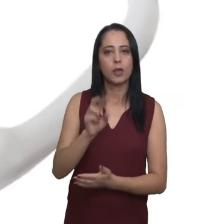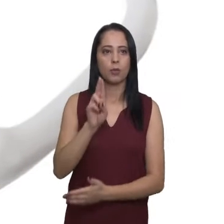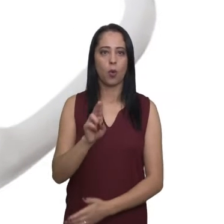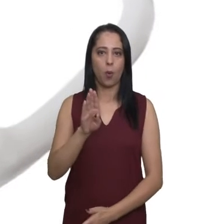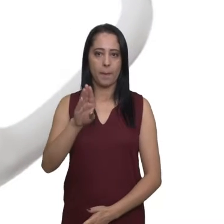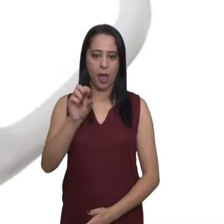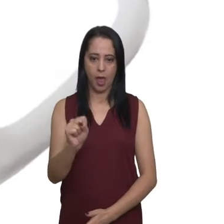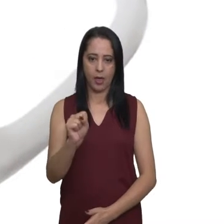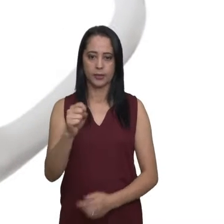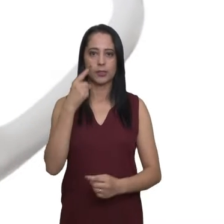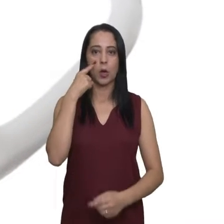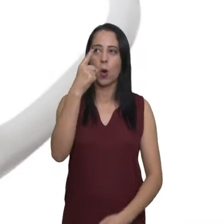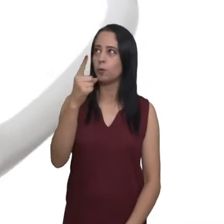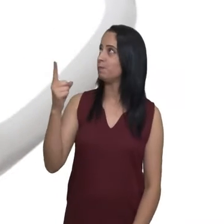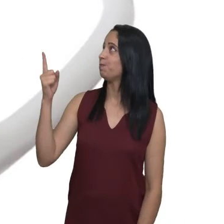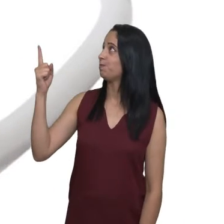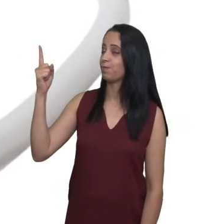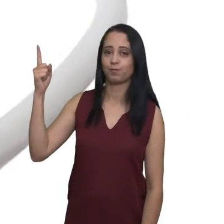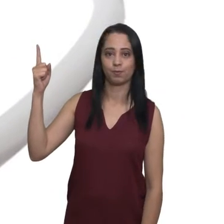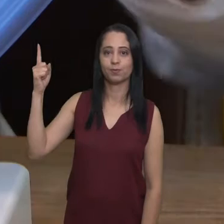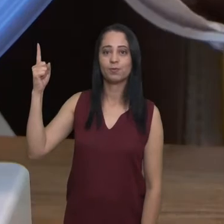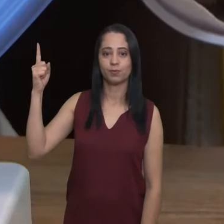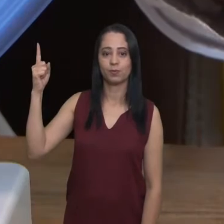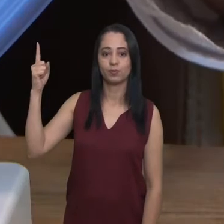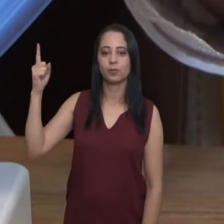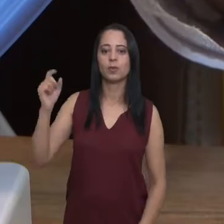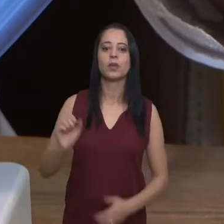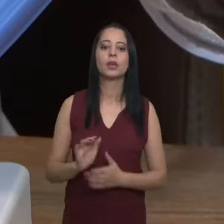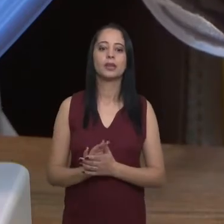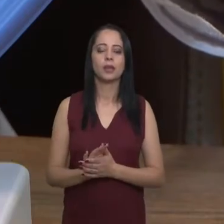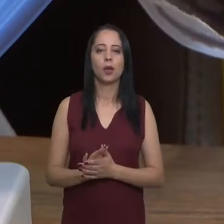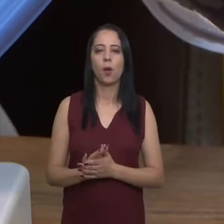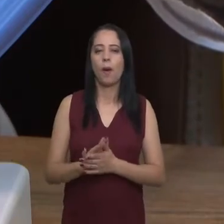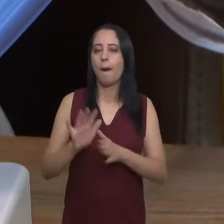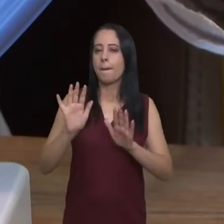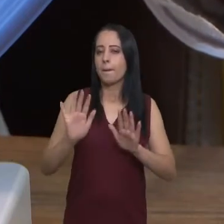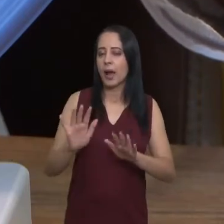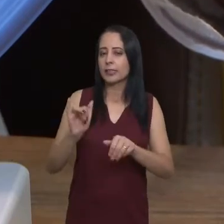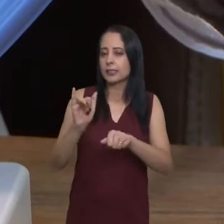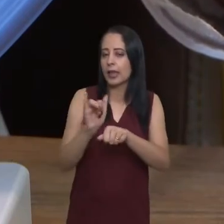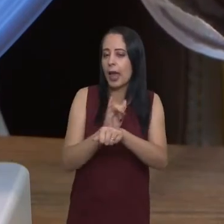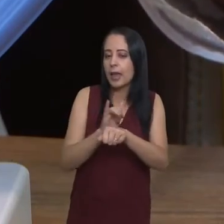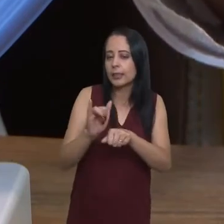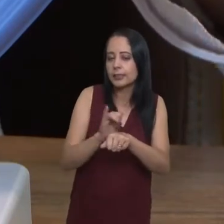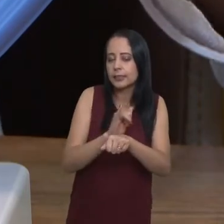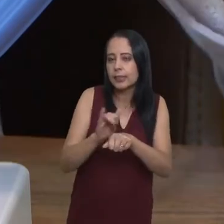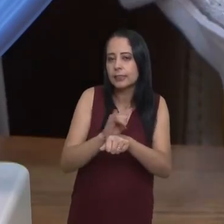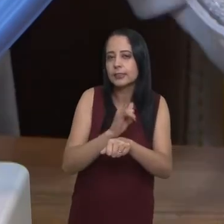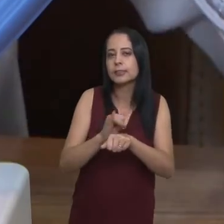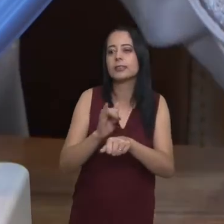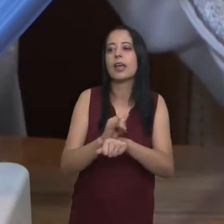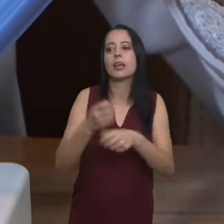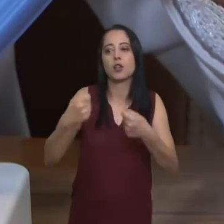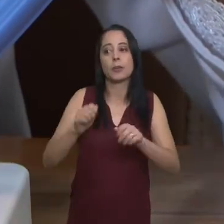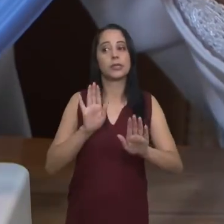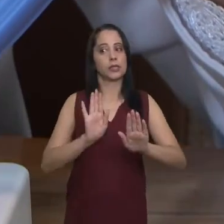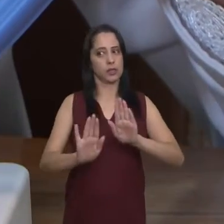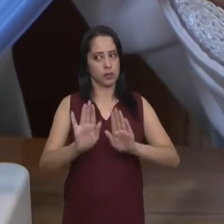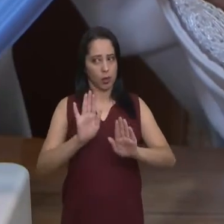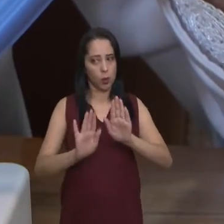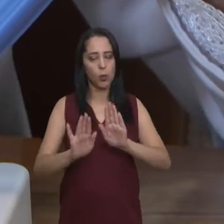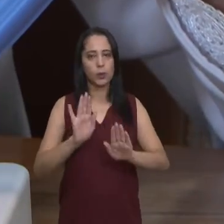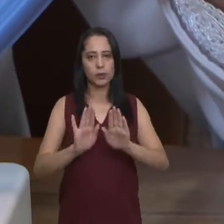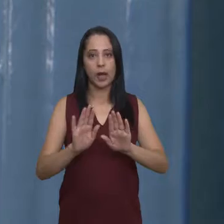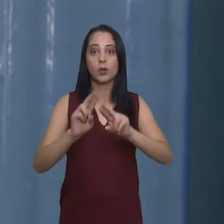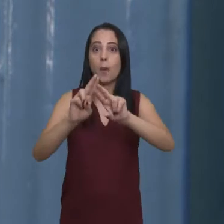e o modelo inserido é o de cobre, sem hormônio. Como a inserção do DIU é uma técnica invasiva, alguns cuidados precisam ser levados